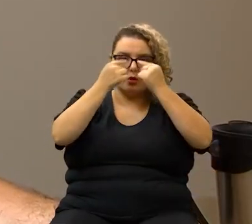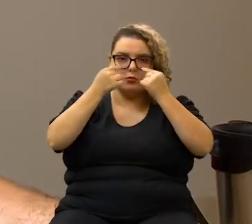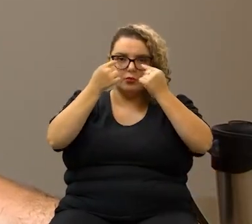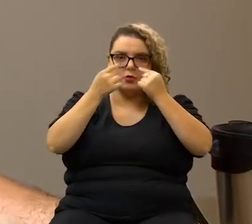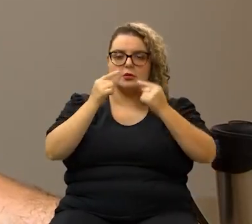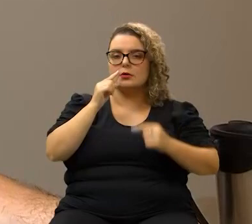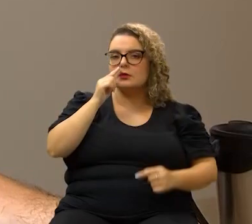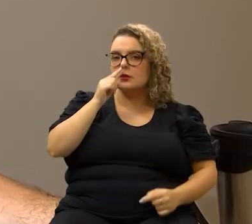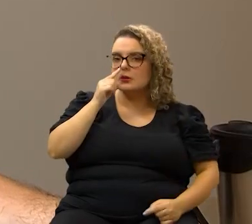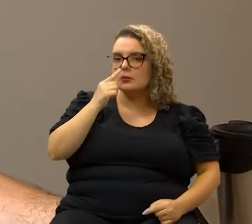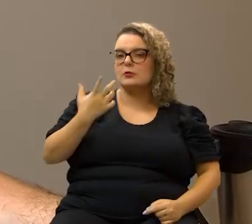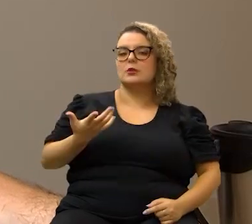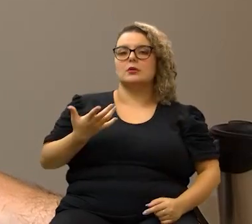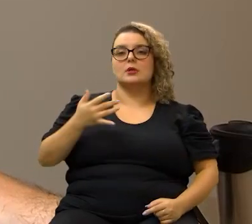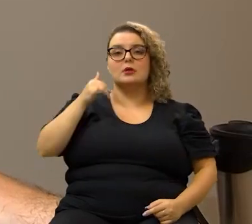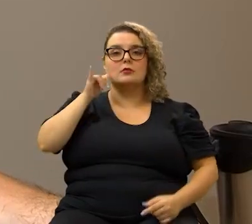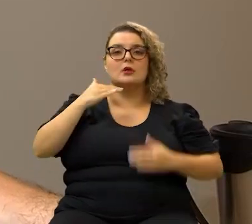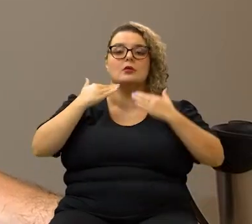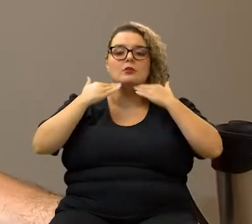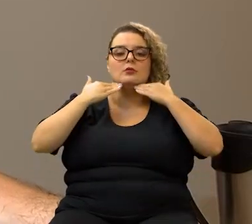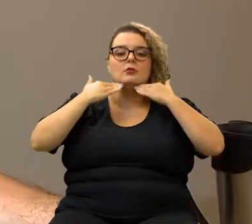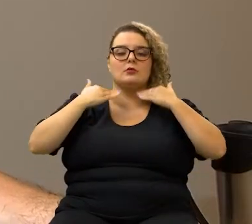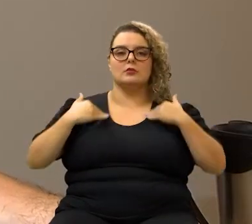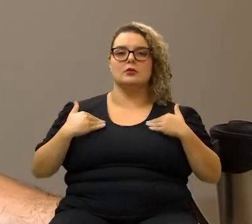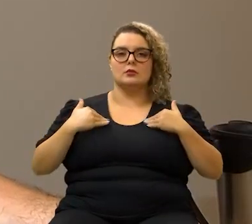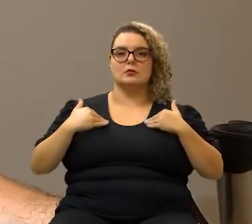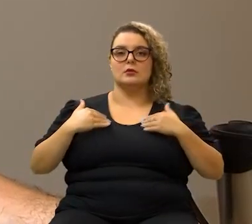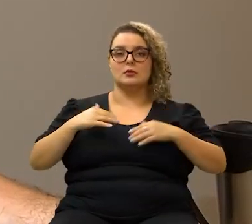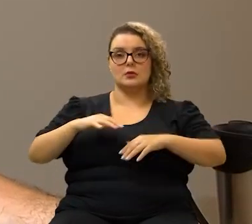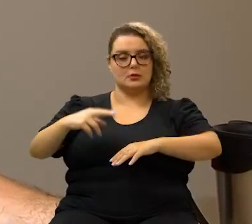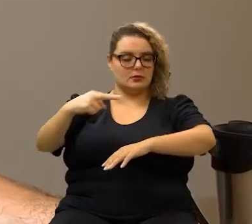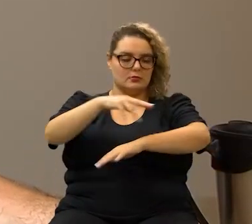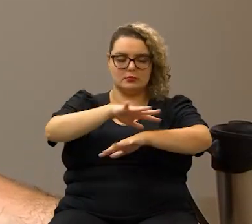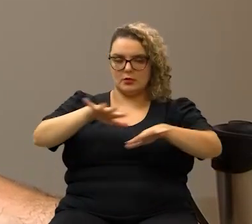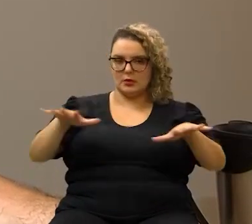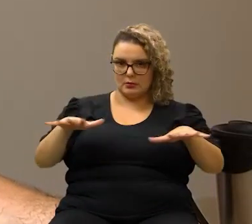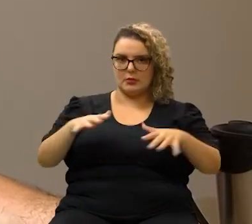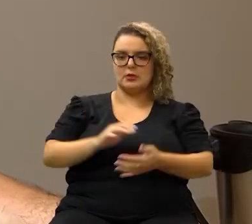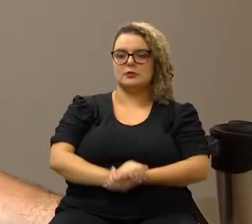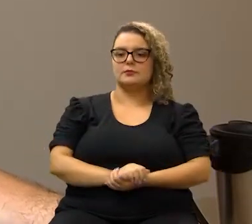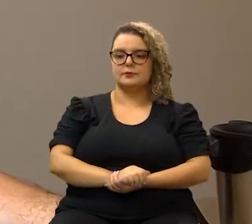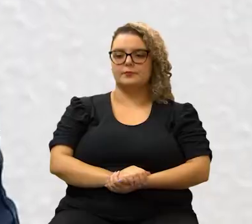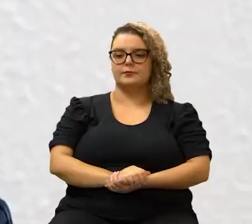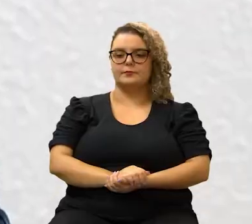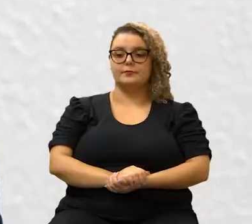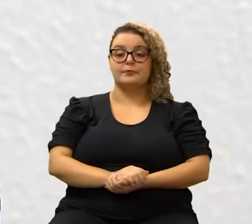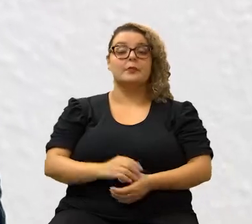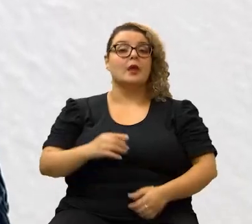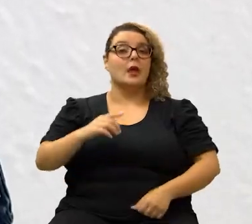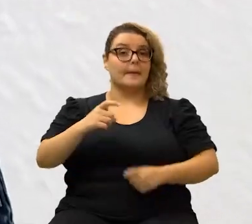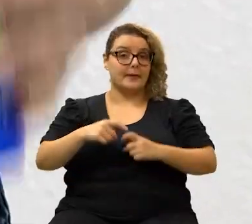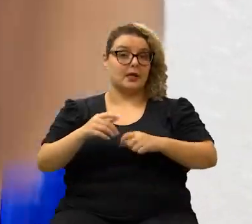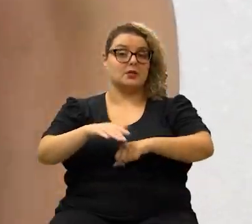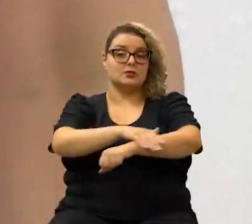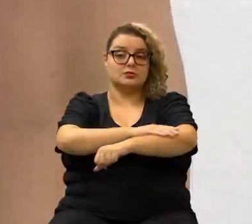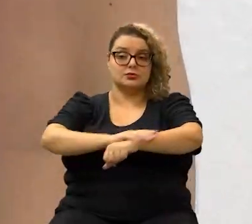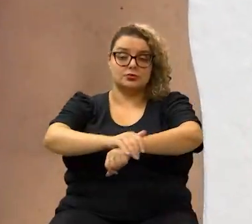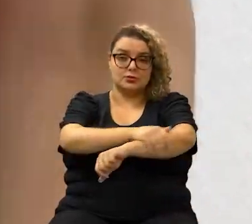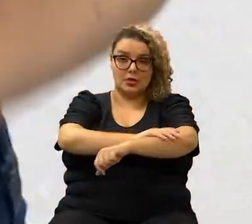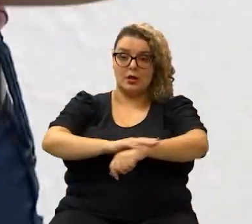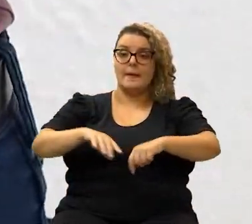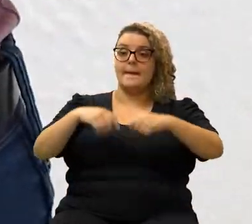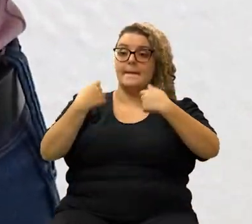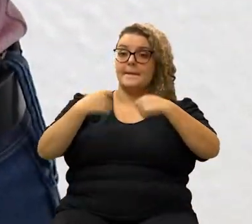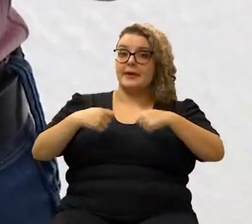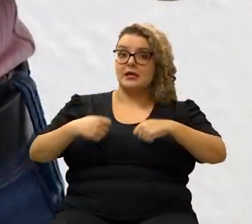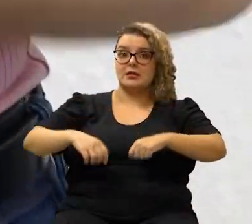mucosa olho boca nariz geralmente do pescoço para baixo e nas áreas expostas tá a dermatologista ressalta que além